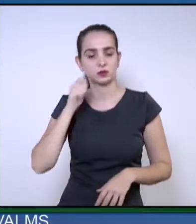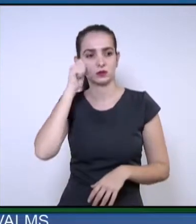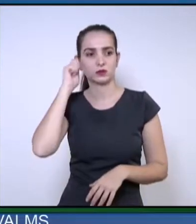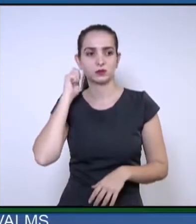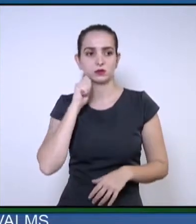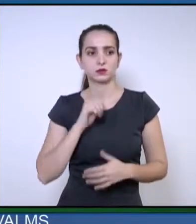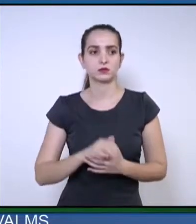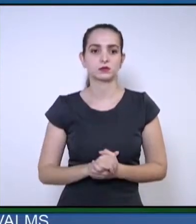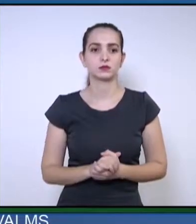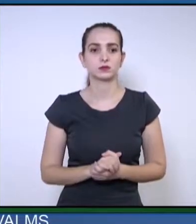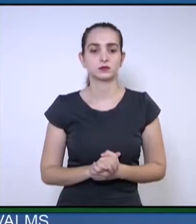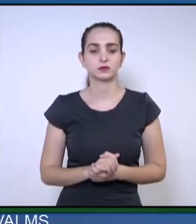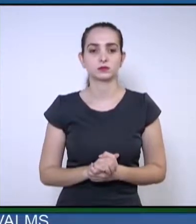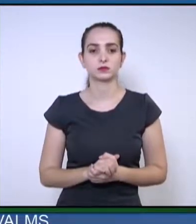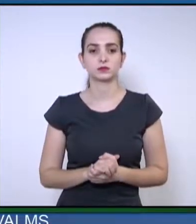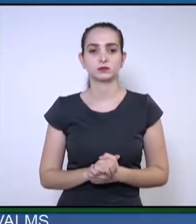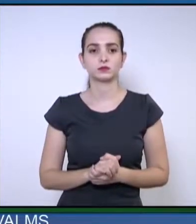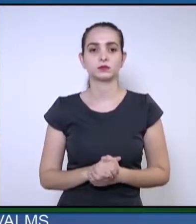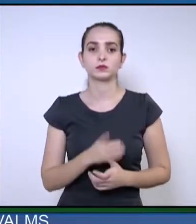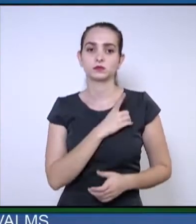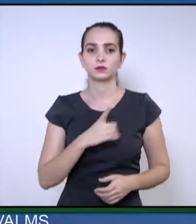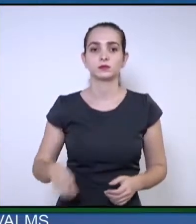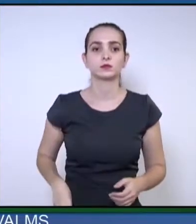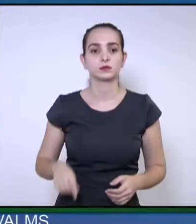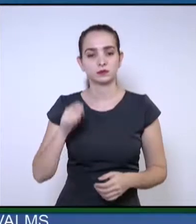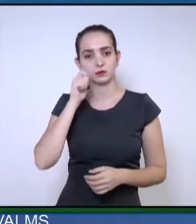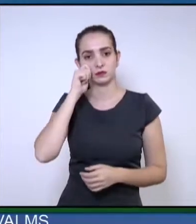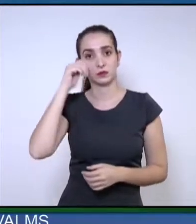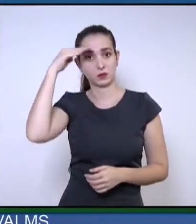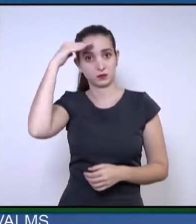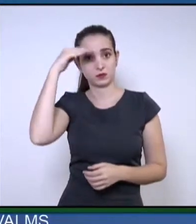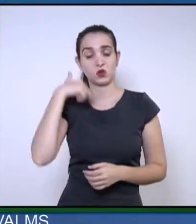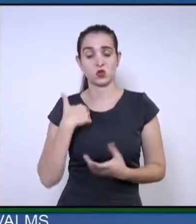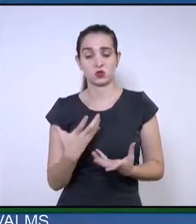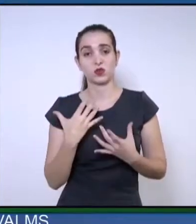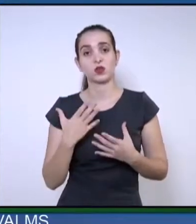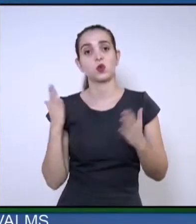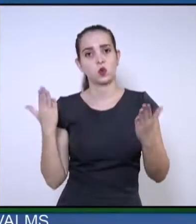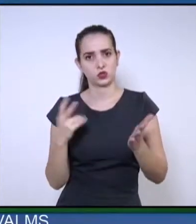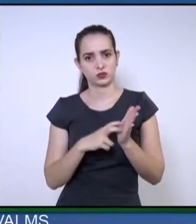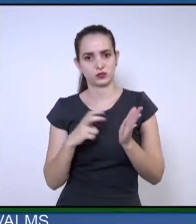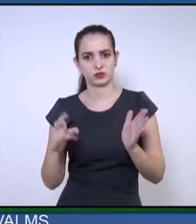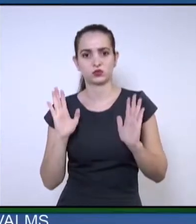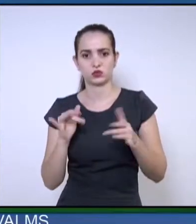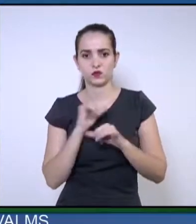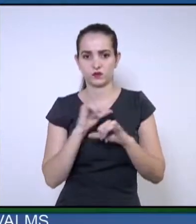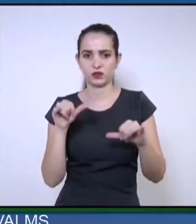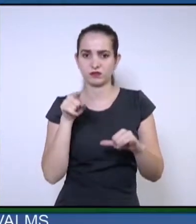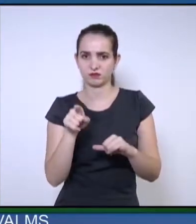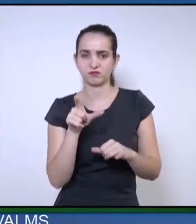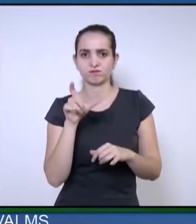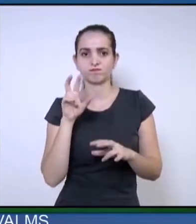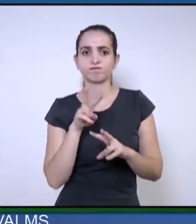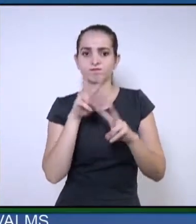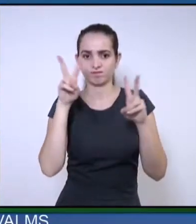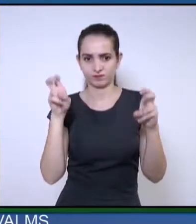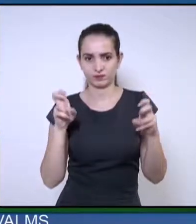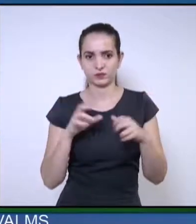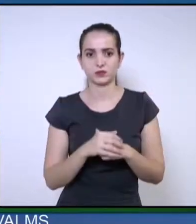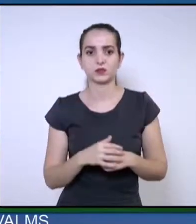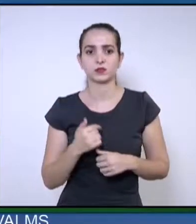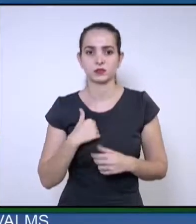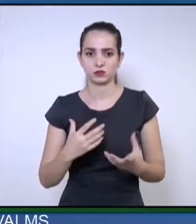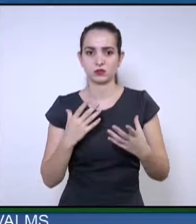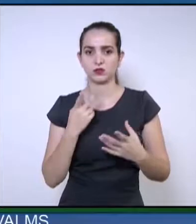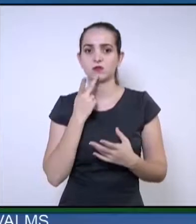fala. Deputado Cabalmi, já fiz referência essa manhã a esse triste episódio e quero apartear